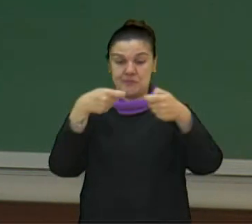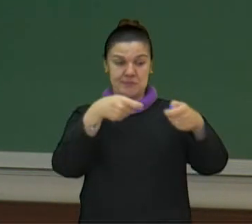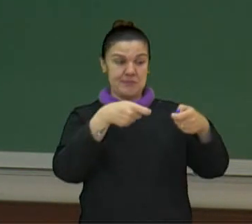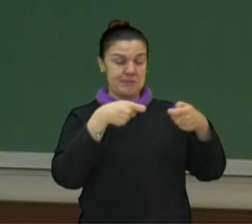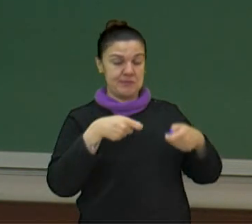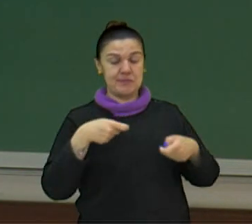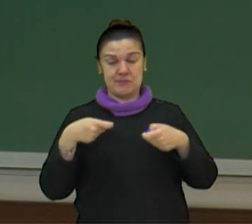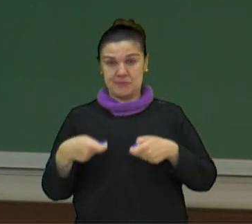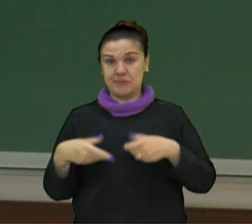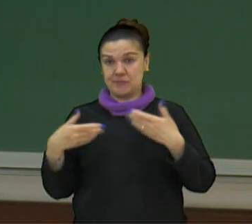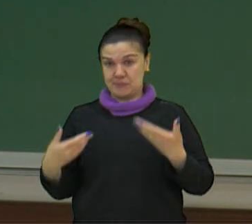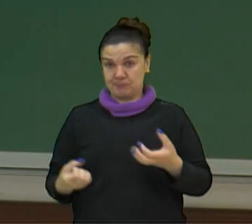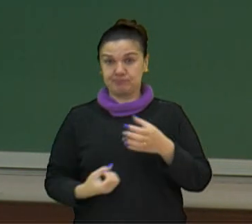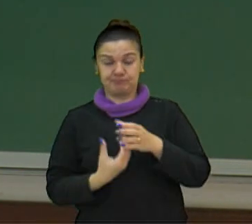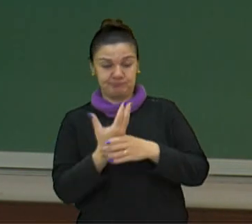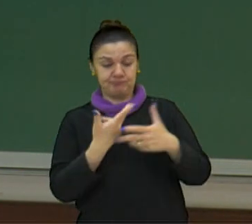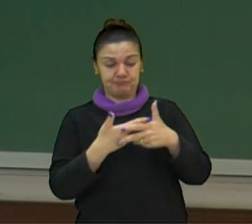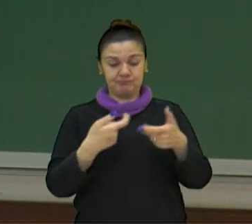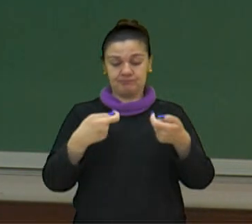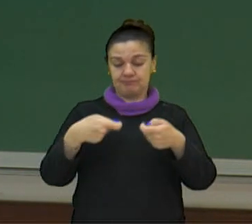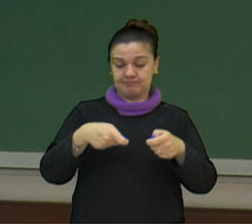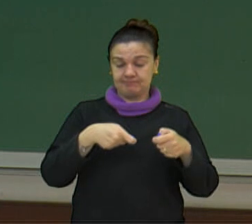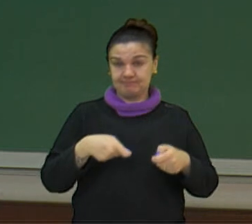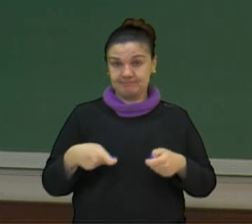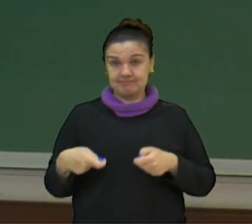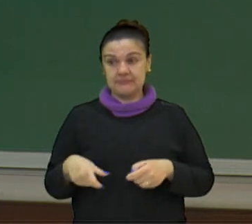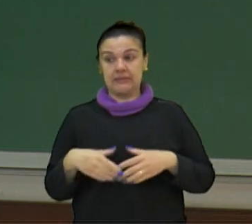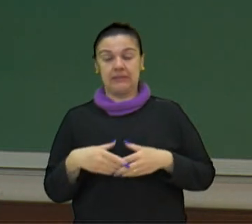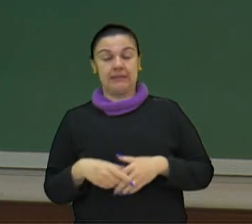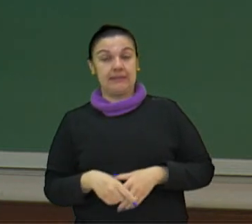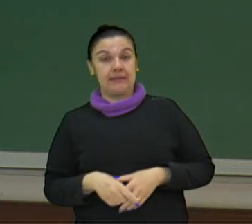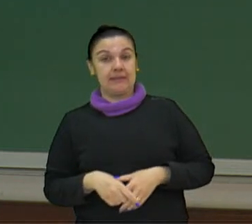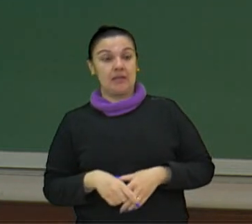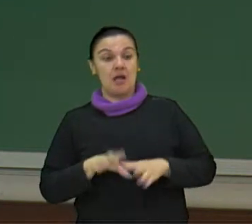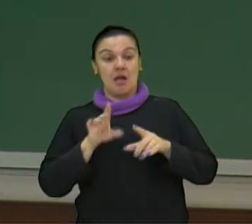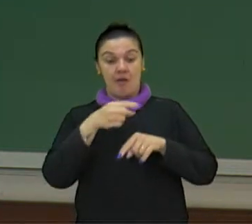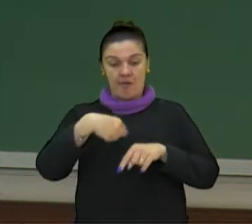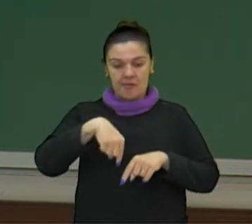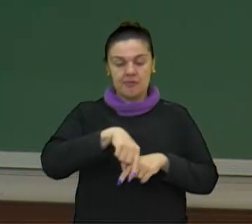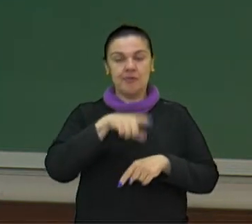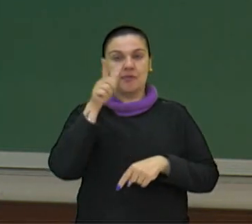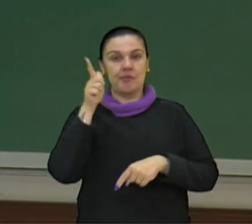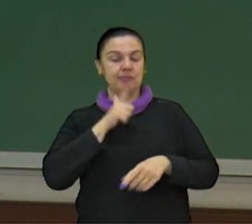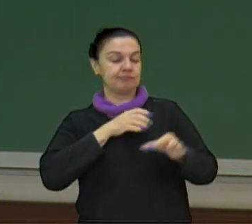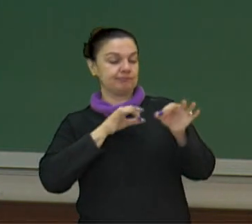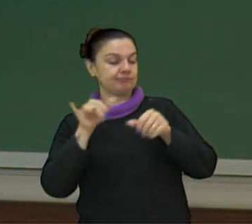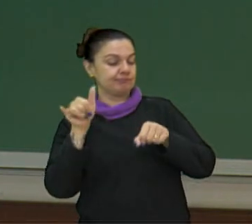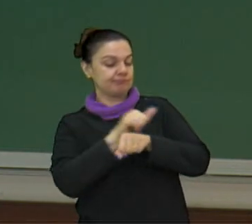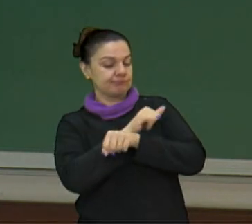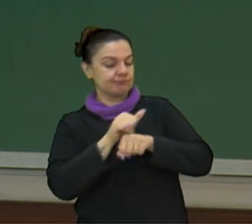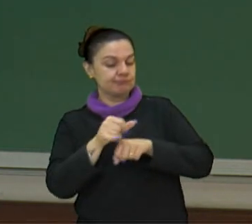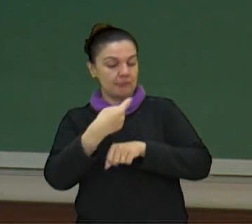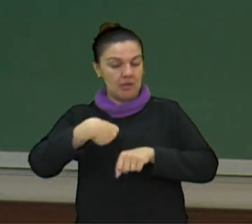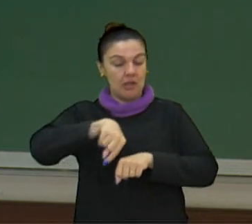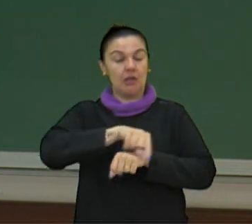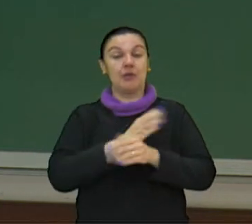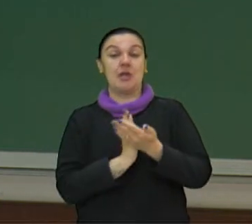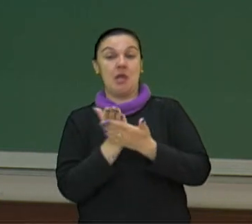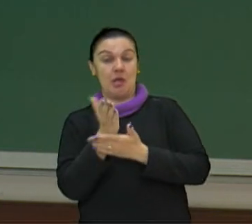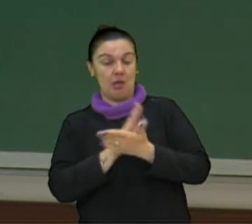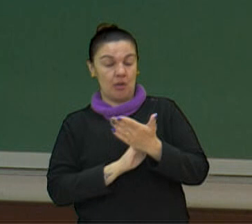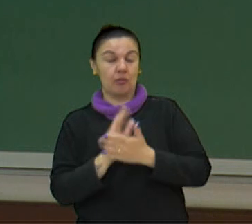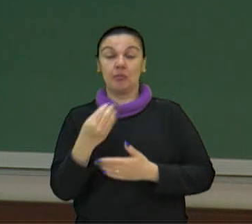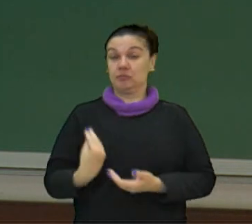existência das coisas é necessária, então nós podemos lidar melhor com as situações que nos incomodam na